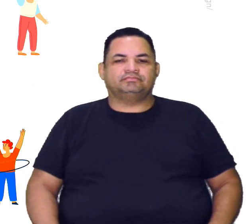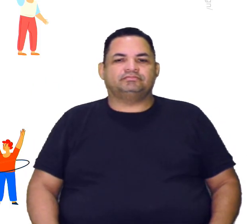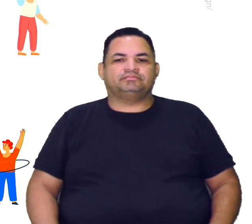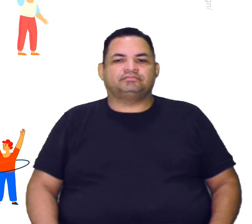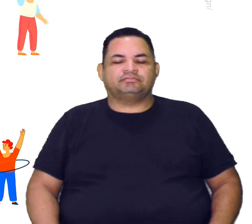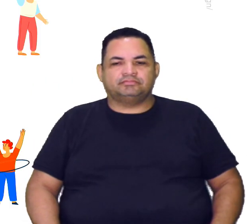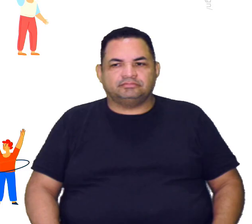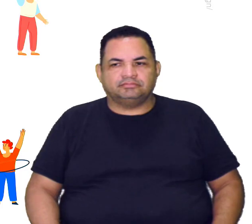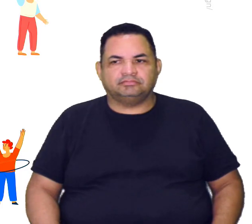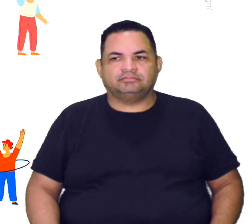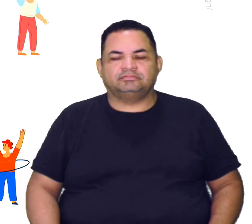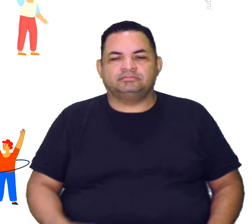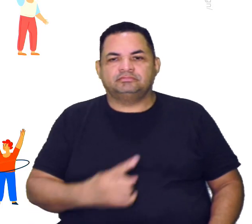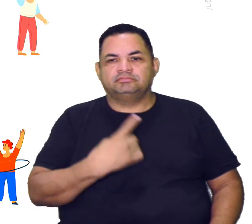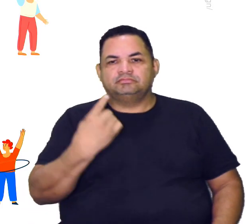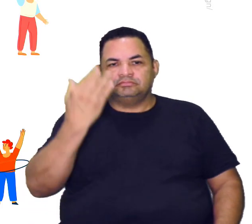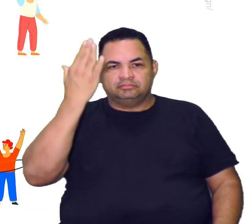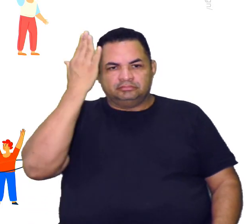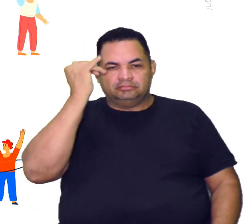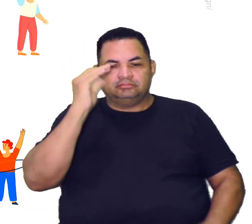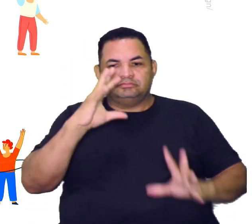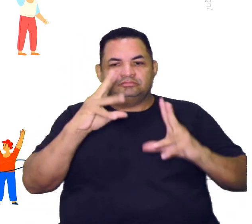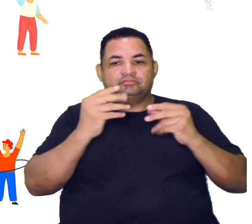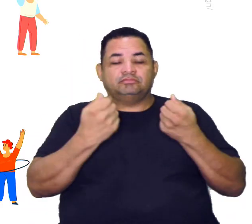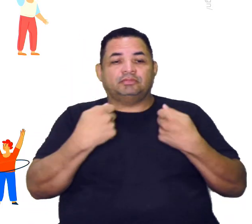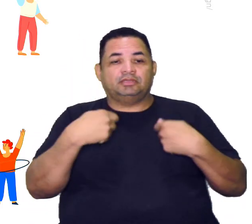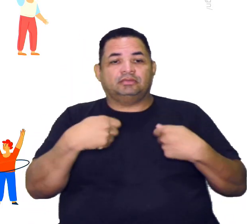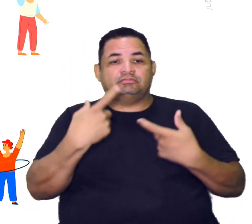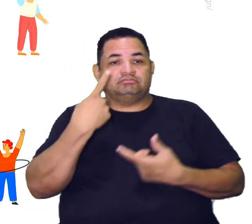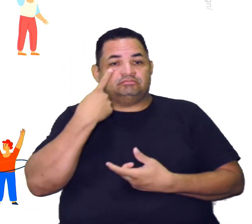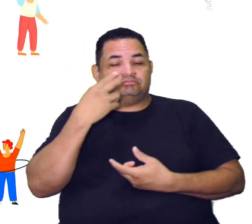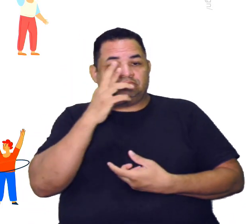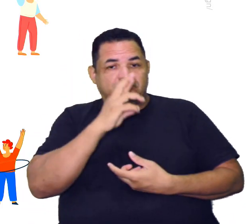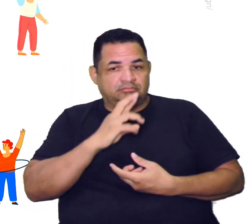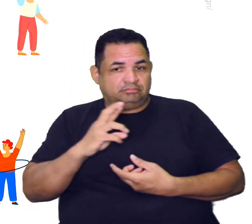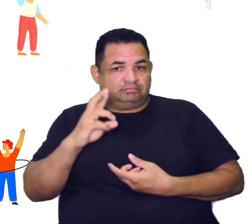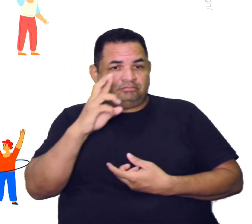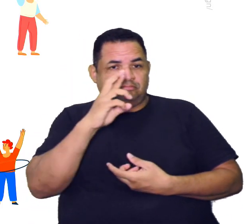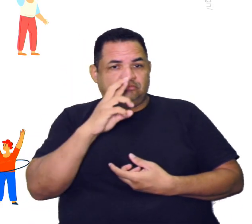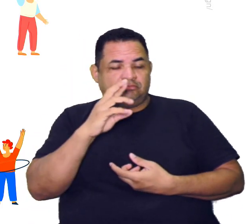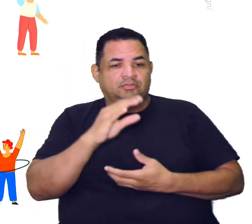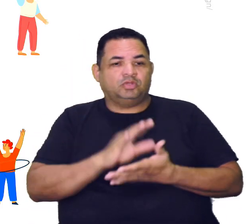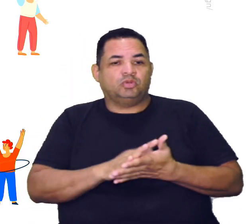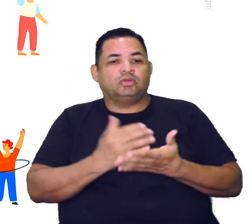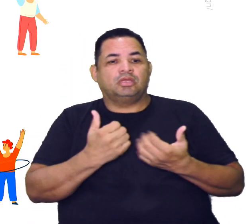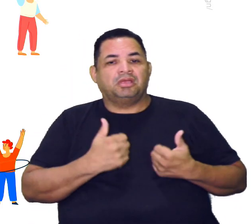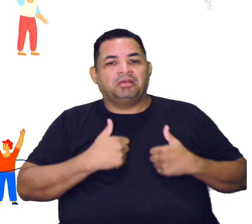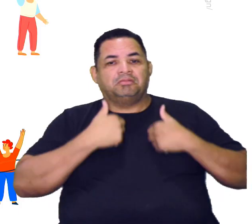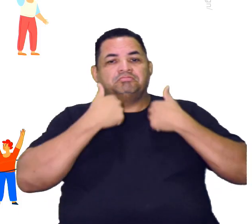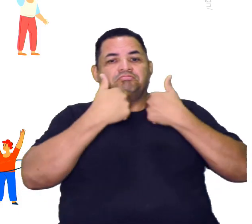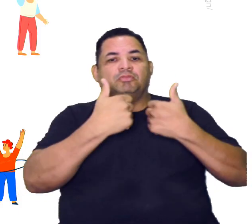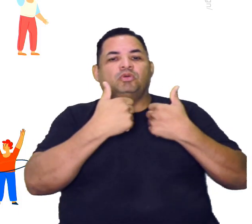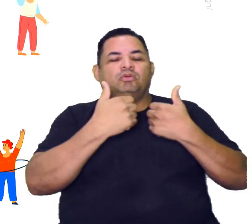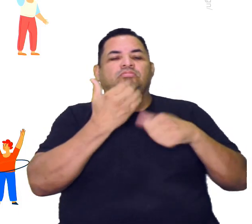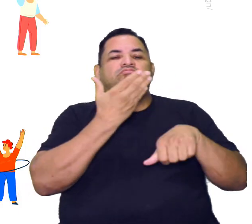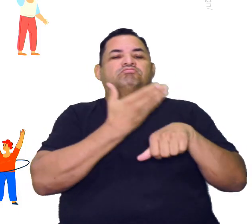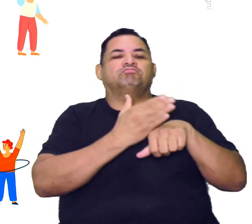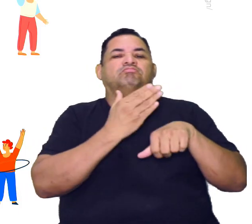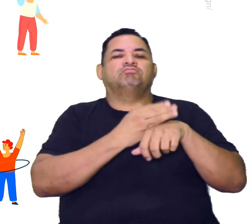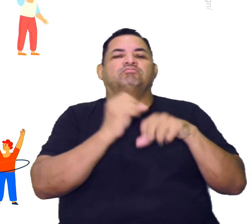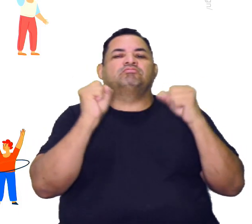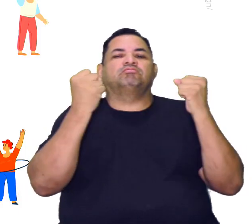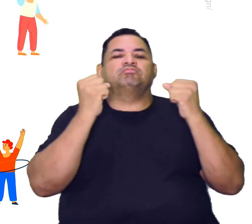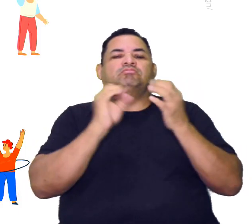Agora que a gente já sabe de tudo isso, o que a gente precisa observar com relação aos benefícios da atividade física para os